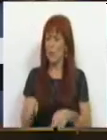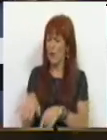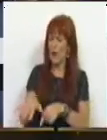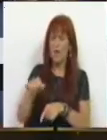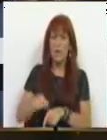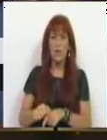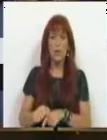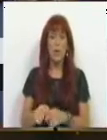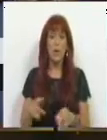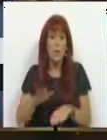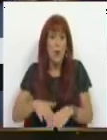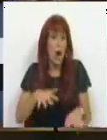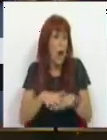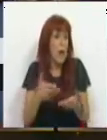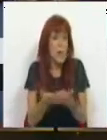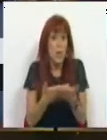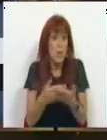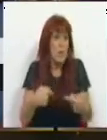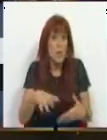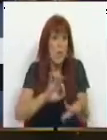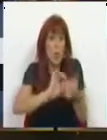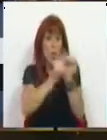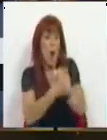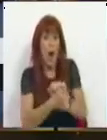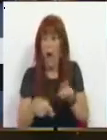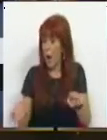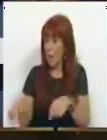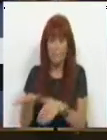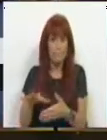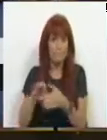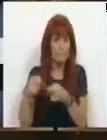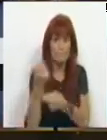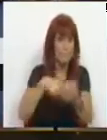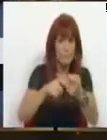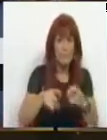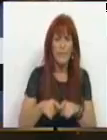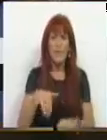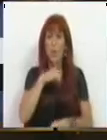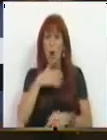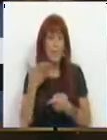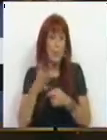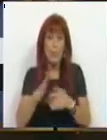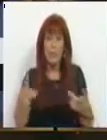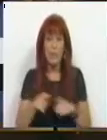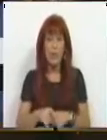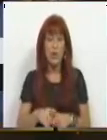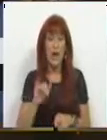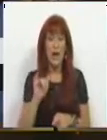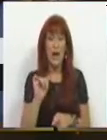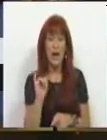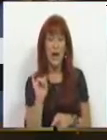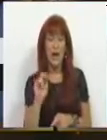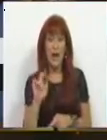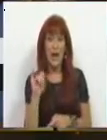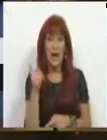exploração por não existir rede de comercialização adaptada a estas explorações. No Algarve, por exemplo, e no Ribatejo,